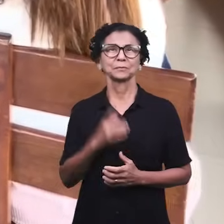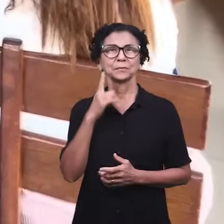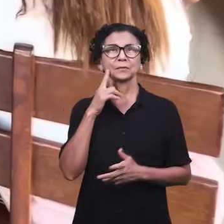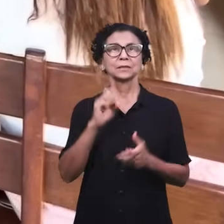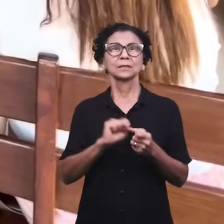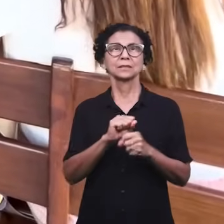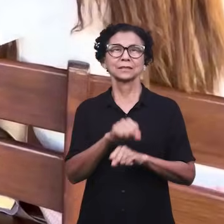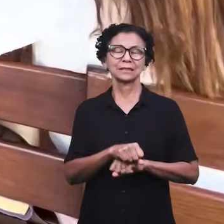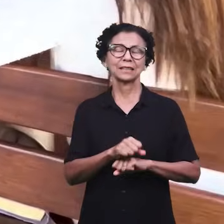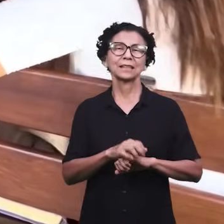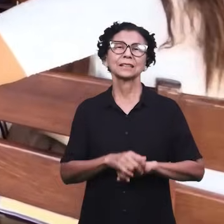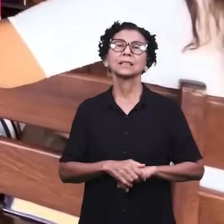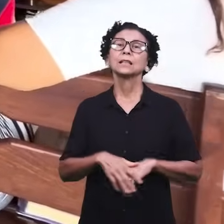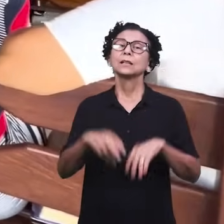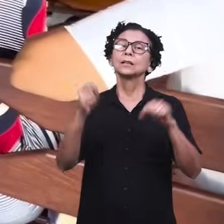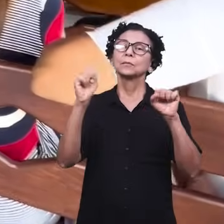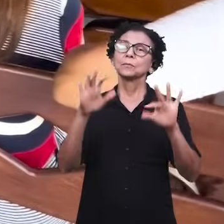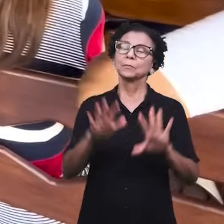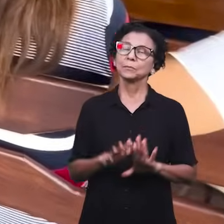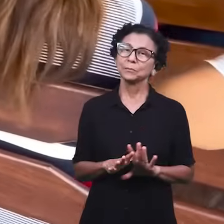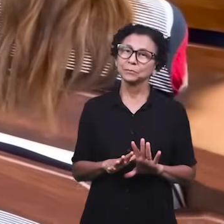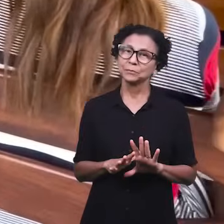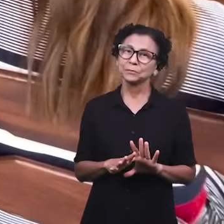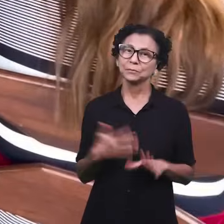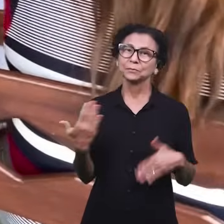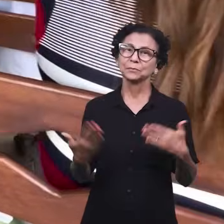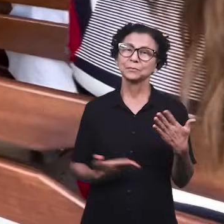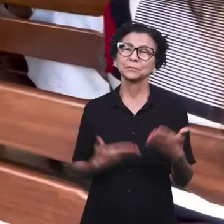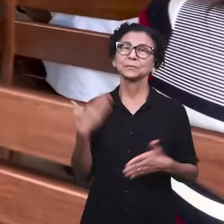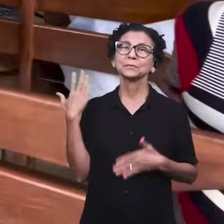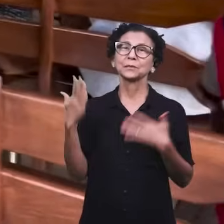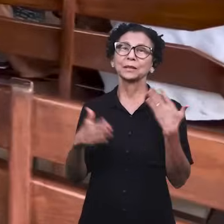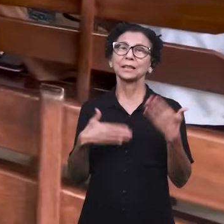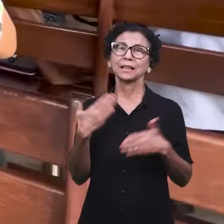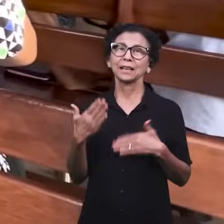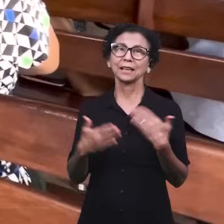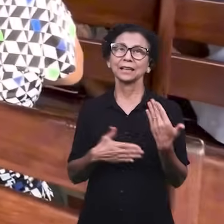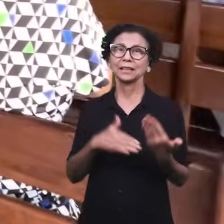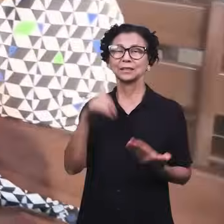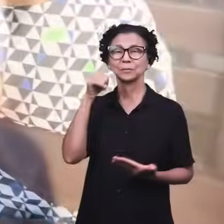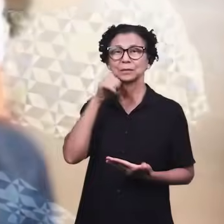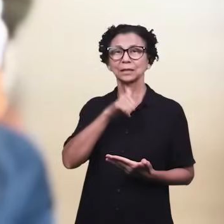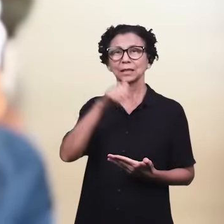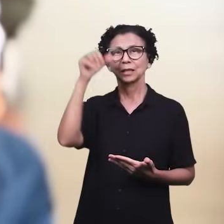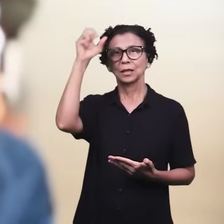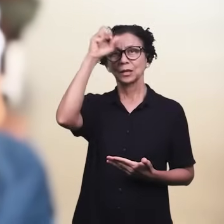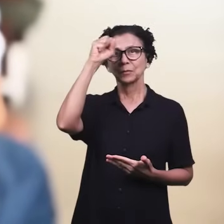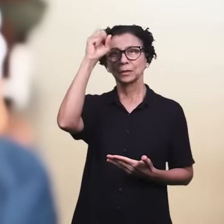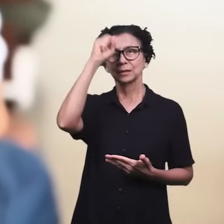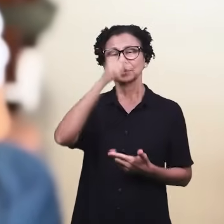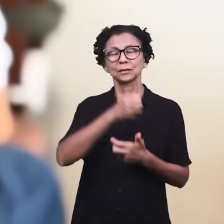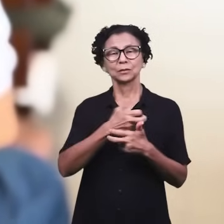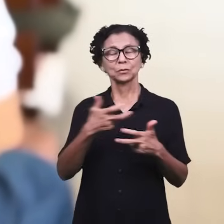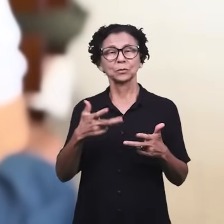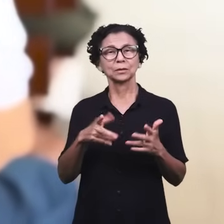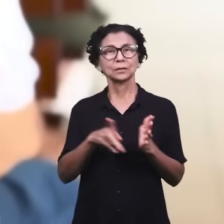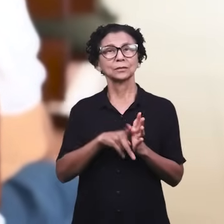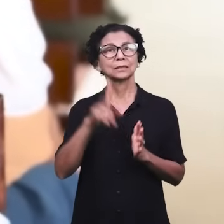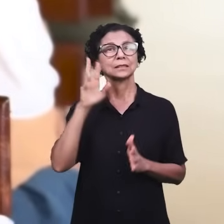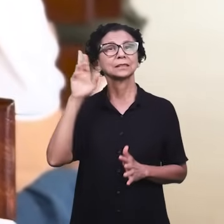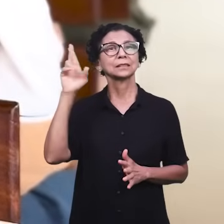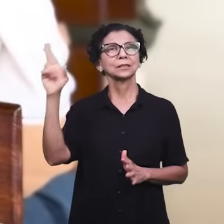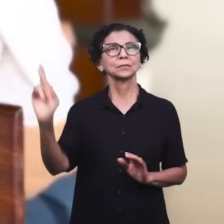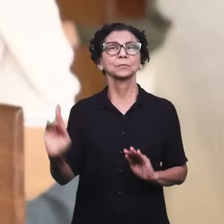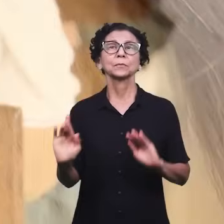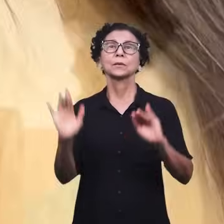grande bênção. As irmãs estão alegres, participando conosco, aprendendo mais das coisas do Senhor. Estamos aqui